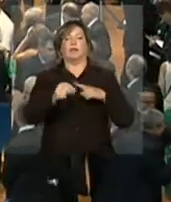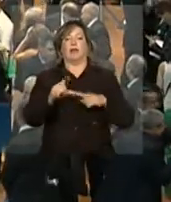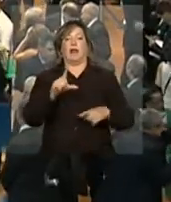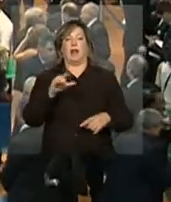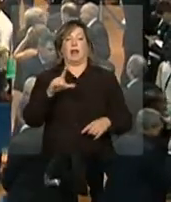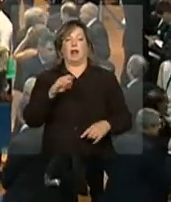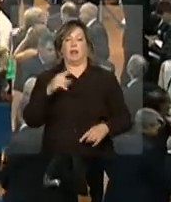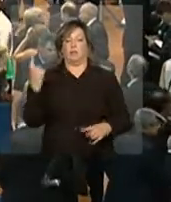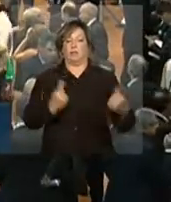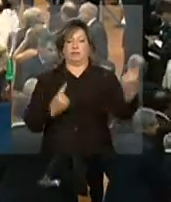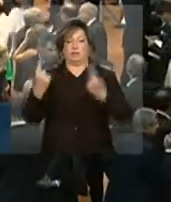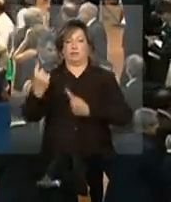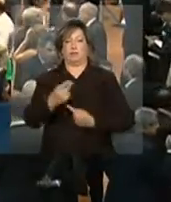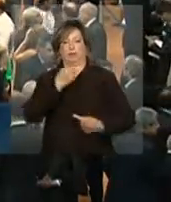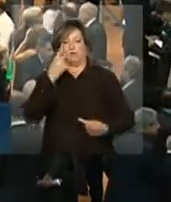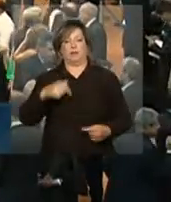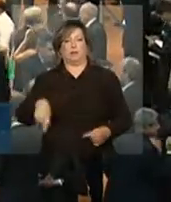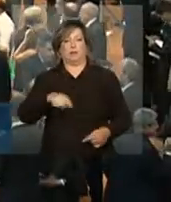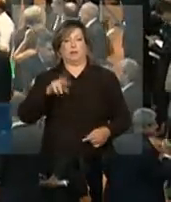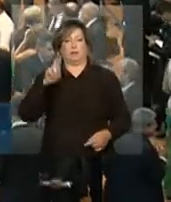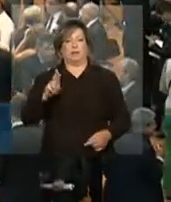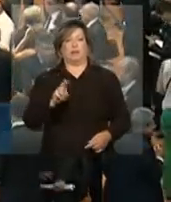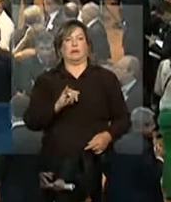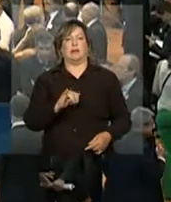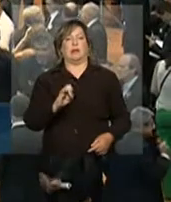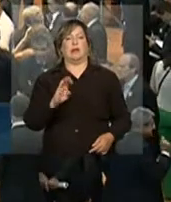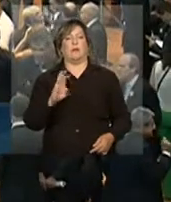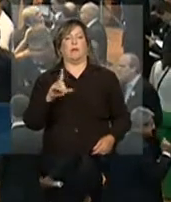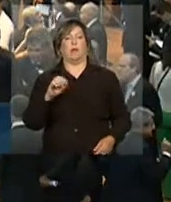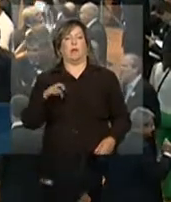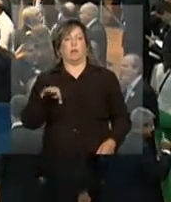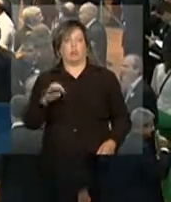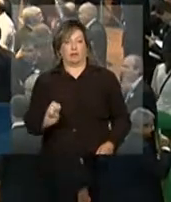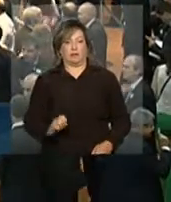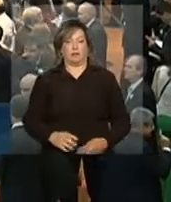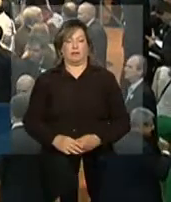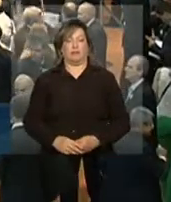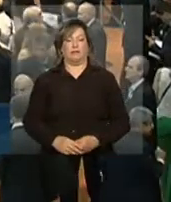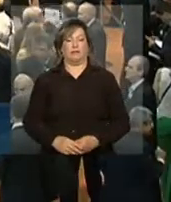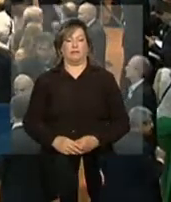representantes aí do consórcio consórcio vencedor do